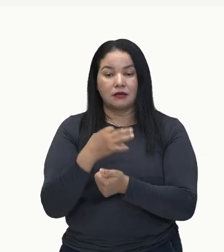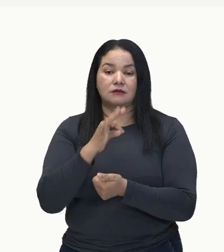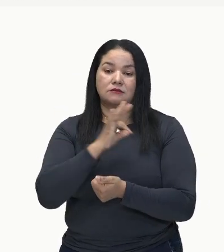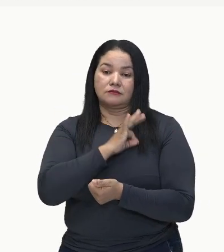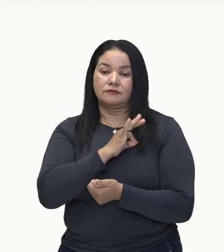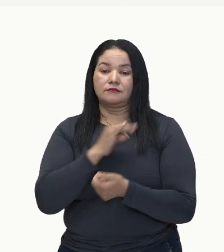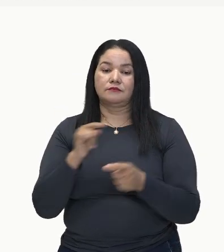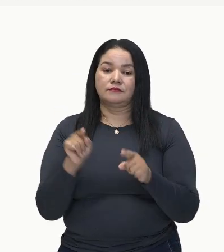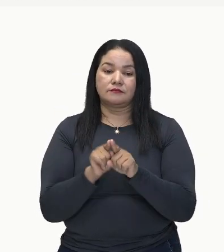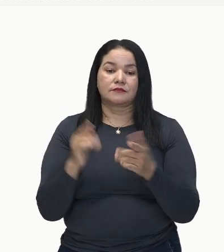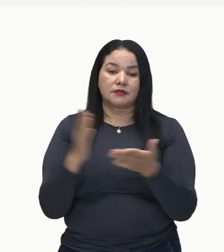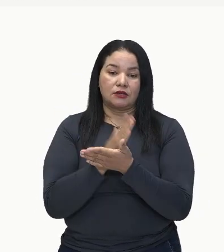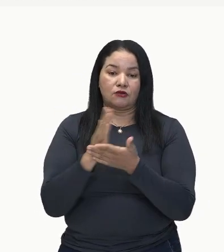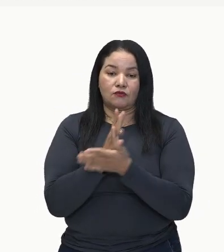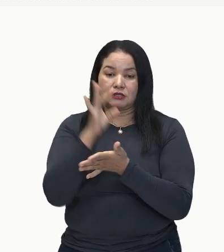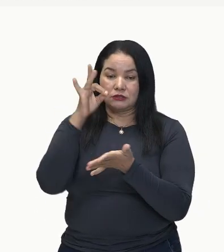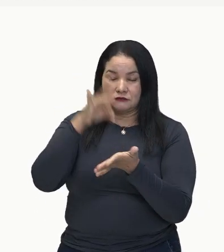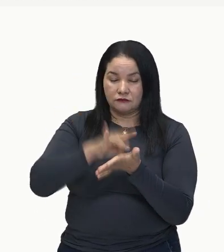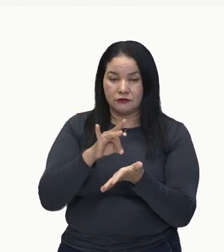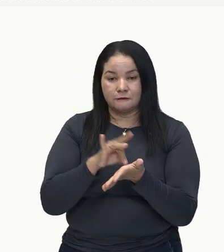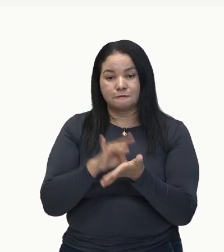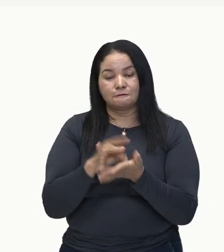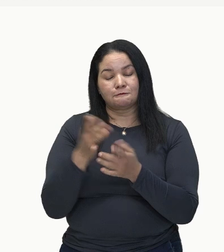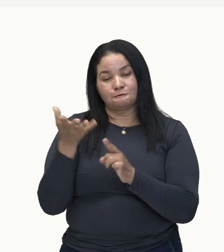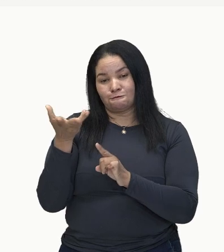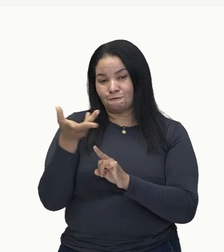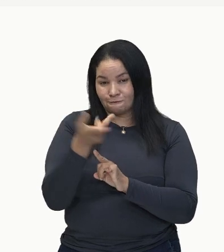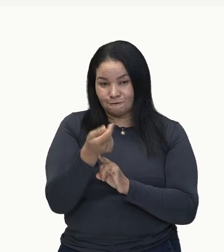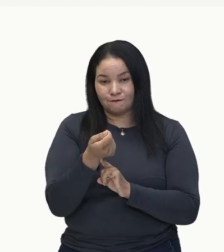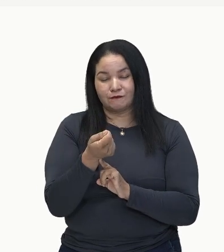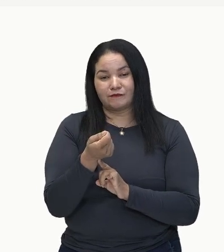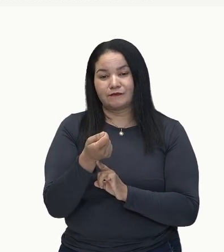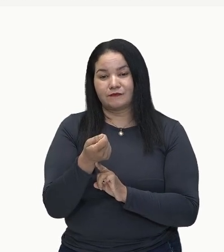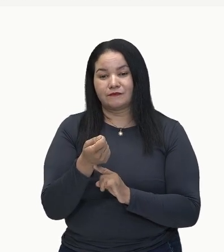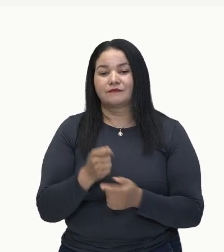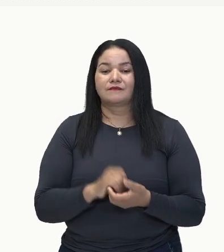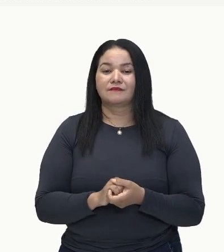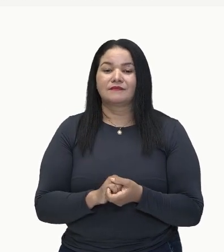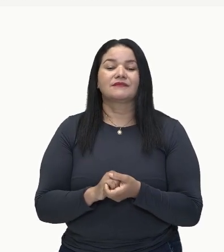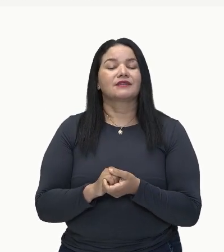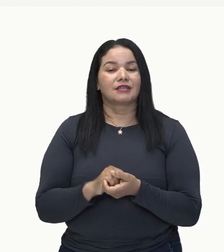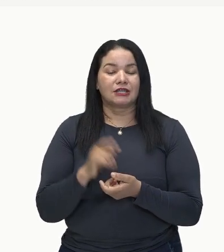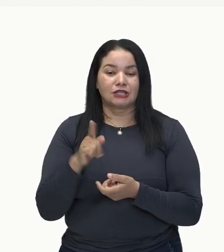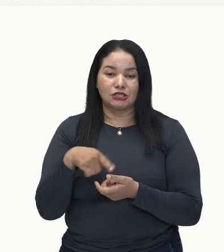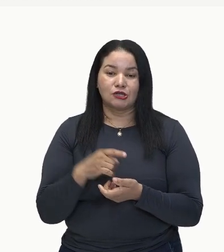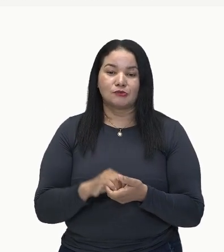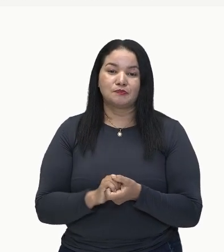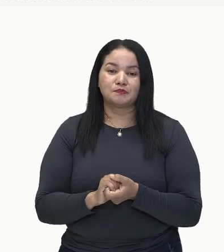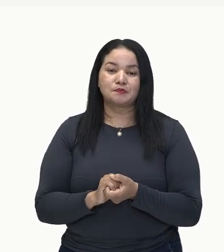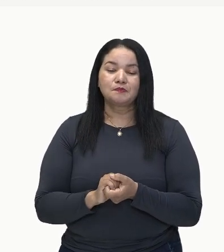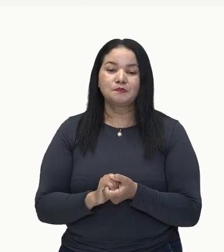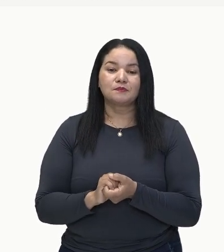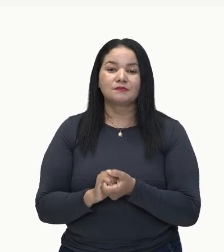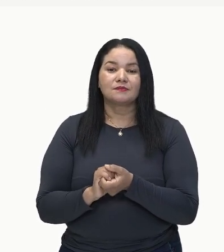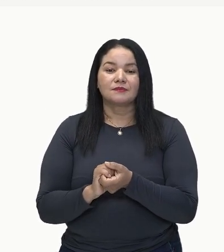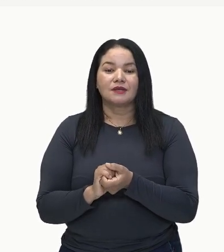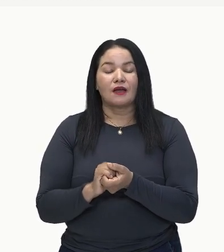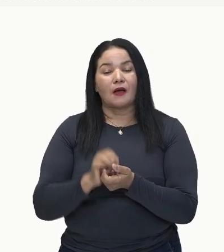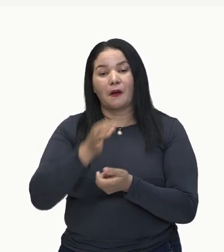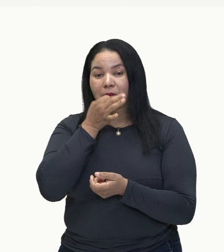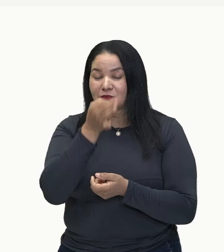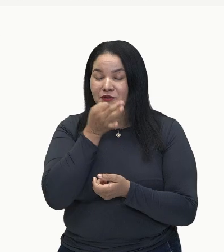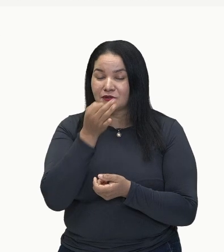delas verdadeiras obras de arte. Notem aí que para essa autora ela já vai trazer uma opinião